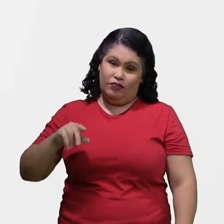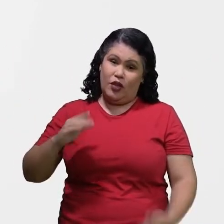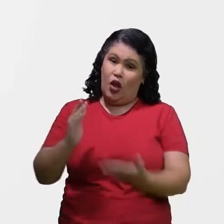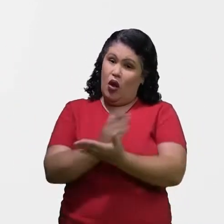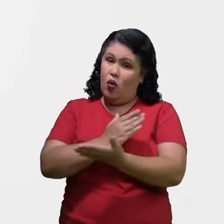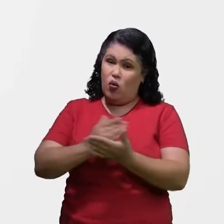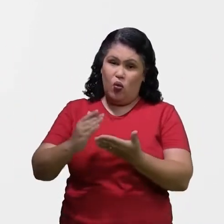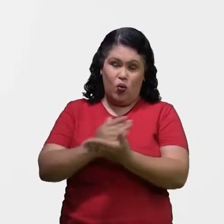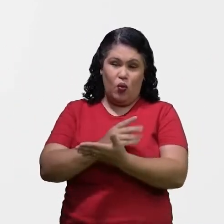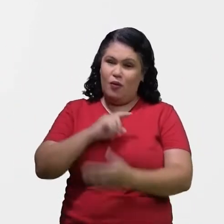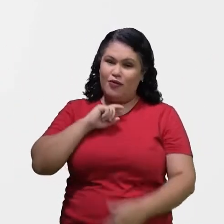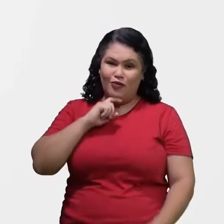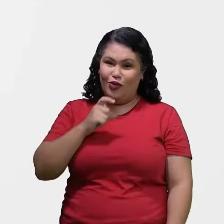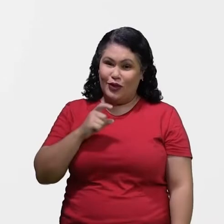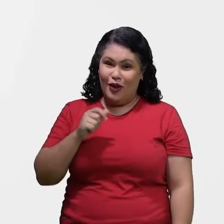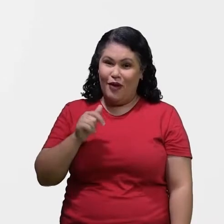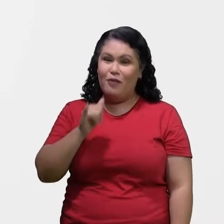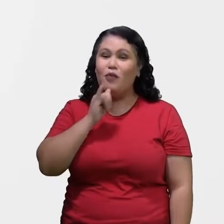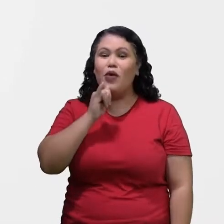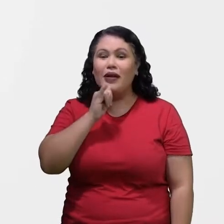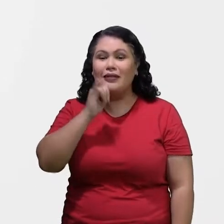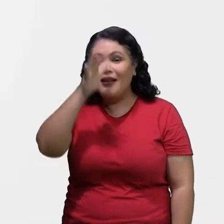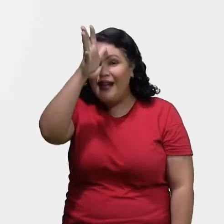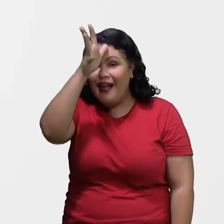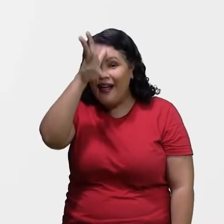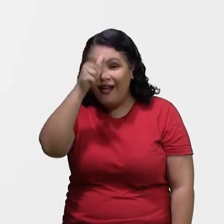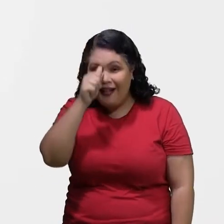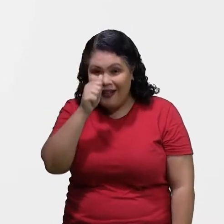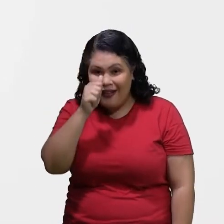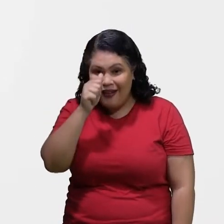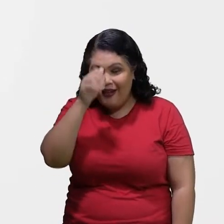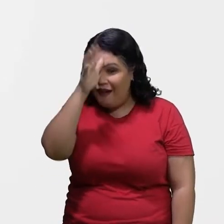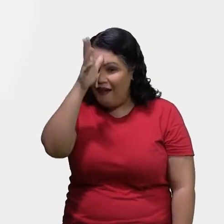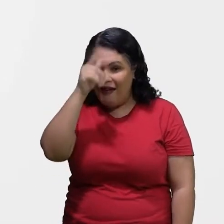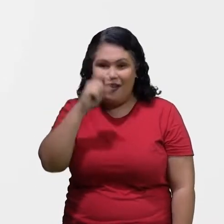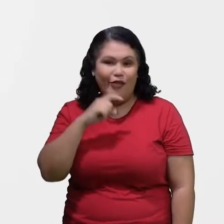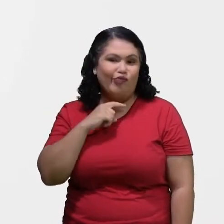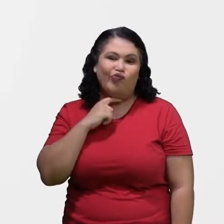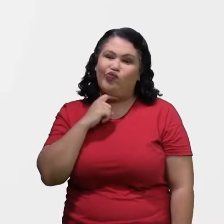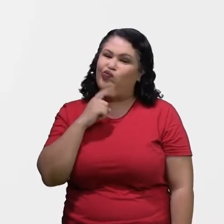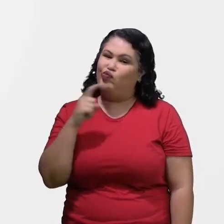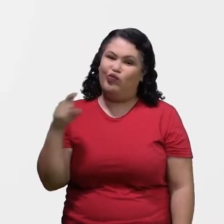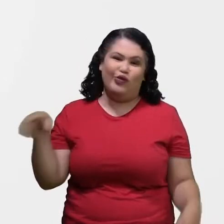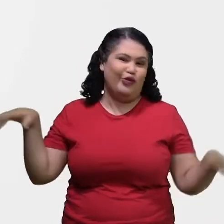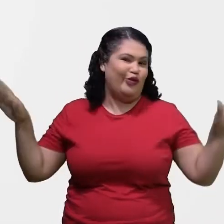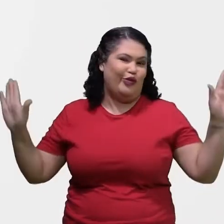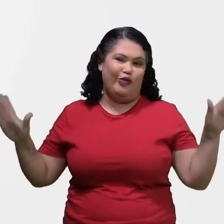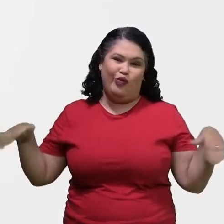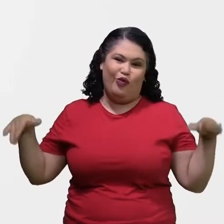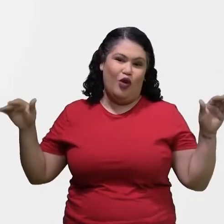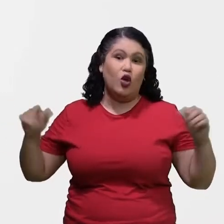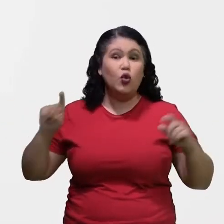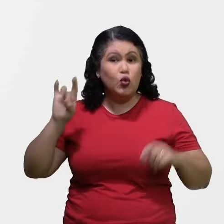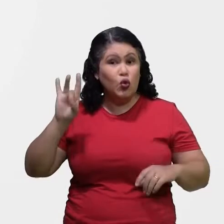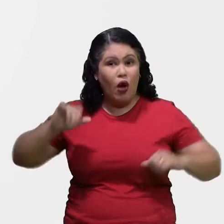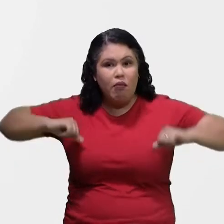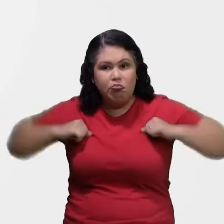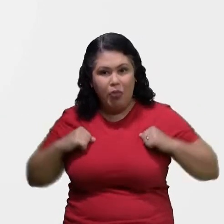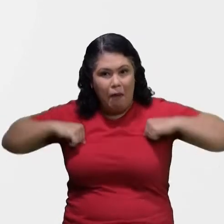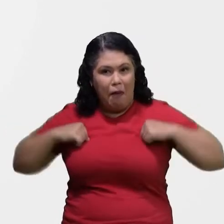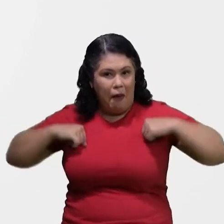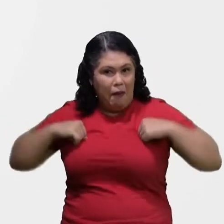no quintal que não tem esse voo muito elaborado? Até bate asa, mas não voa. As galinhas,